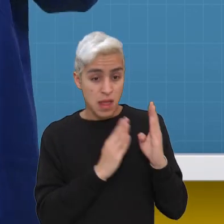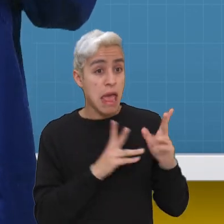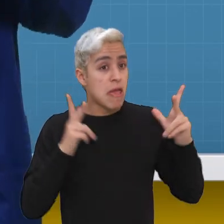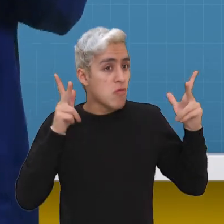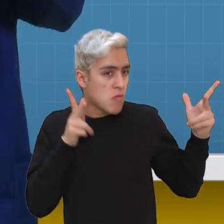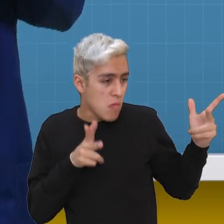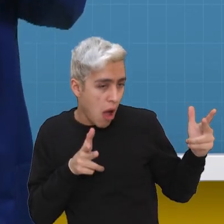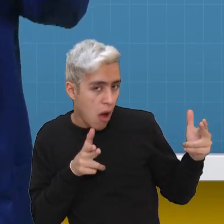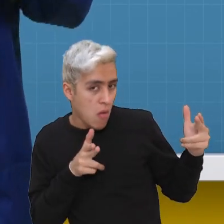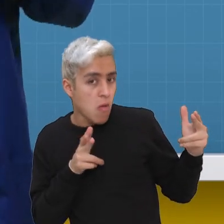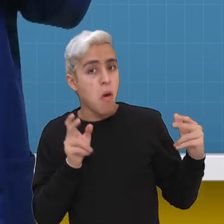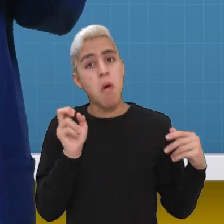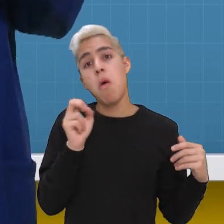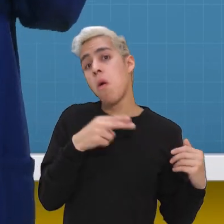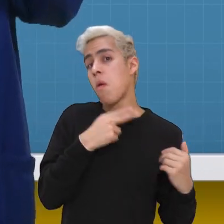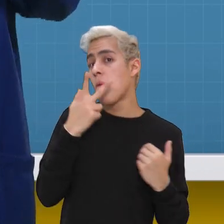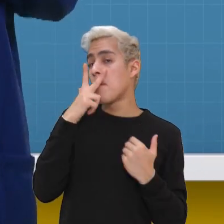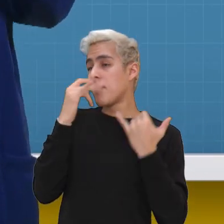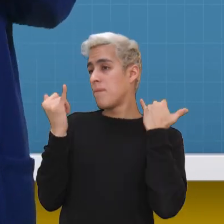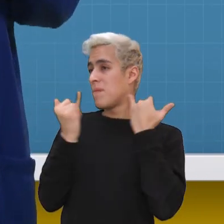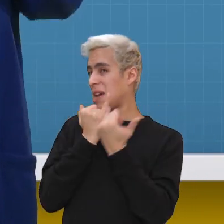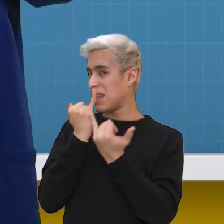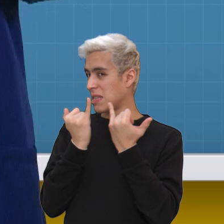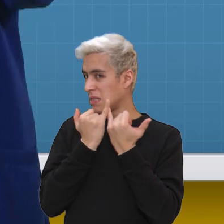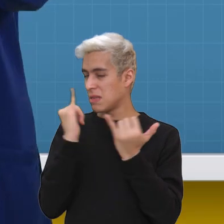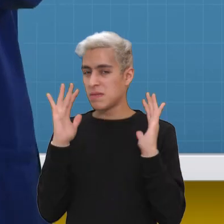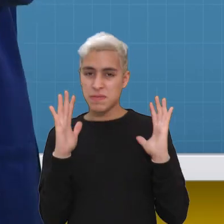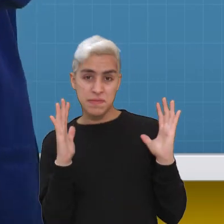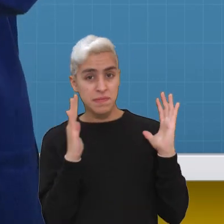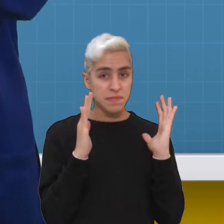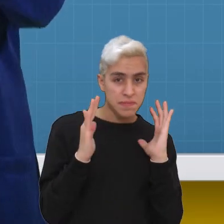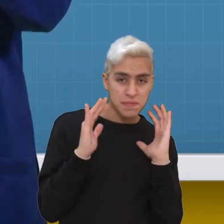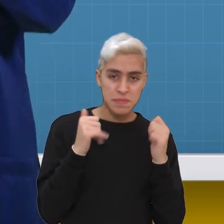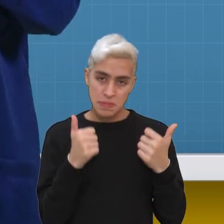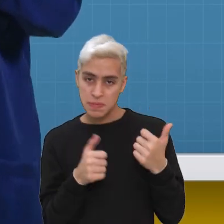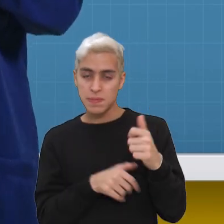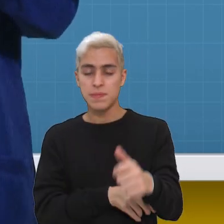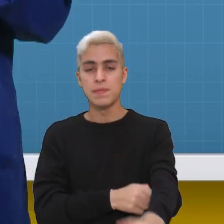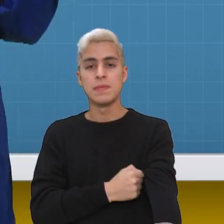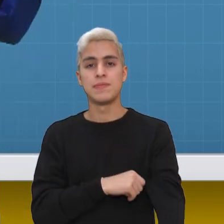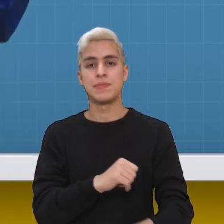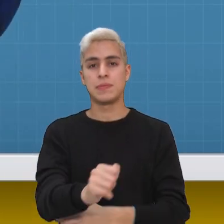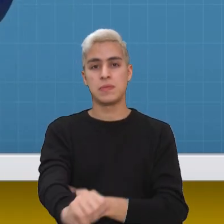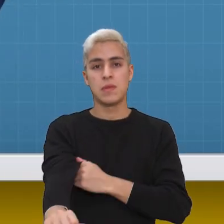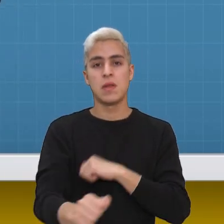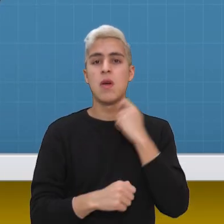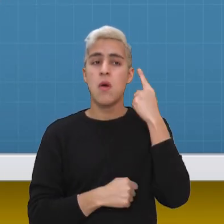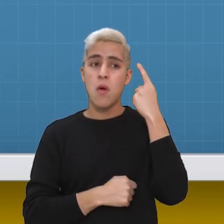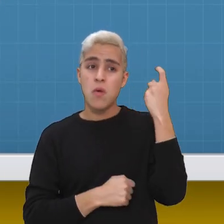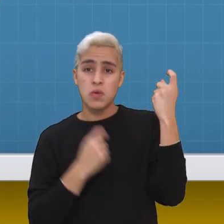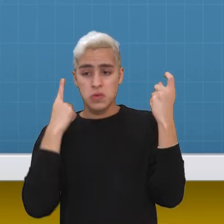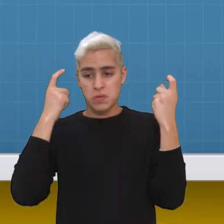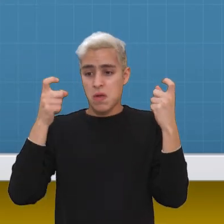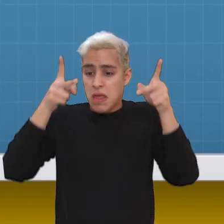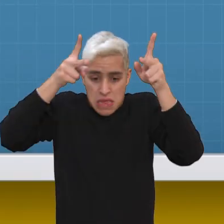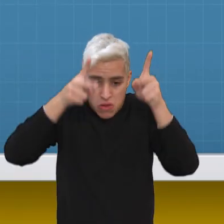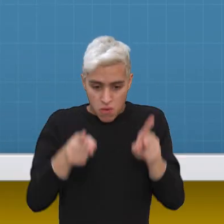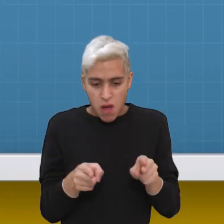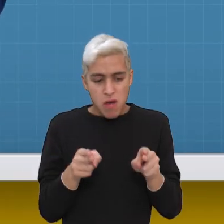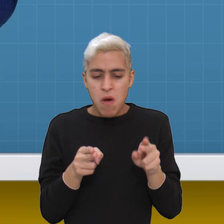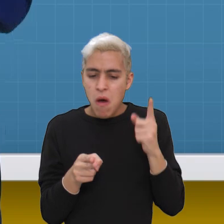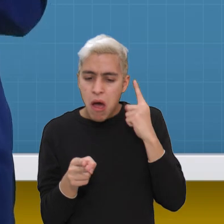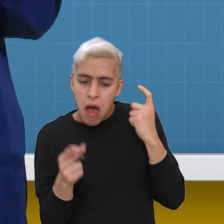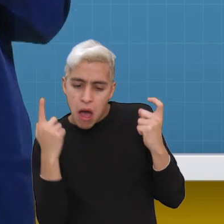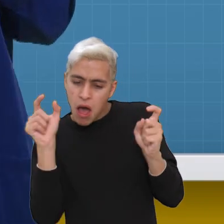alguma coisa igual, é semelhante, é igualzinho. Semelhante é parecido. Então, o som pode ser igual ou